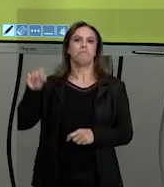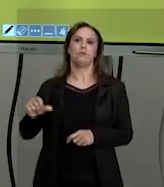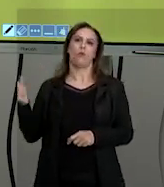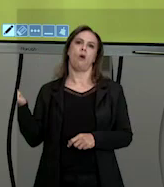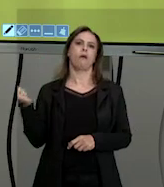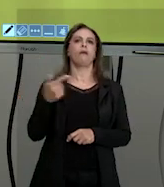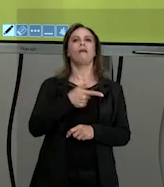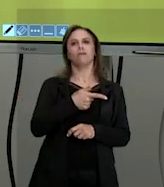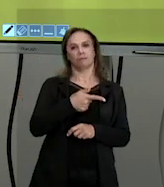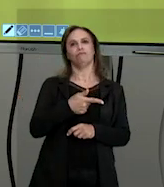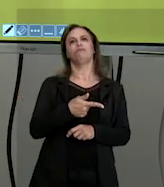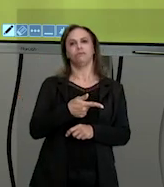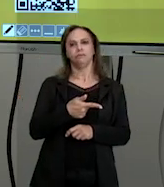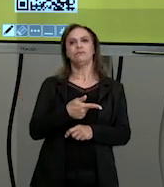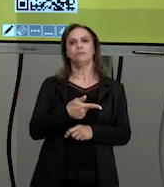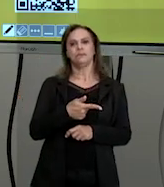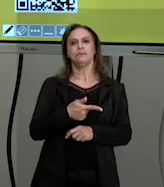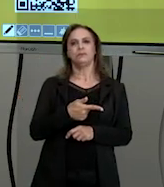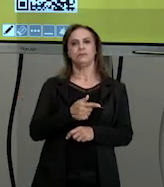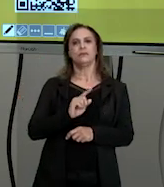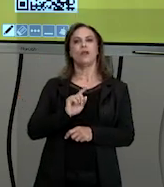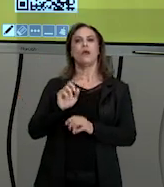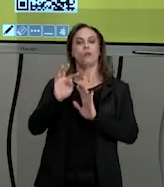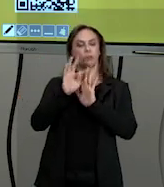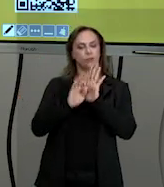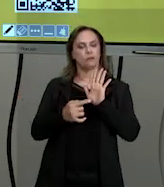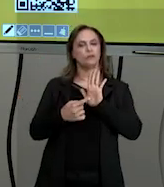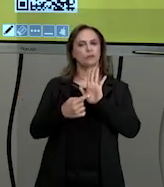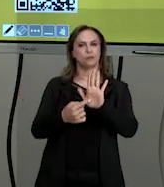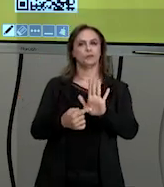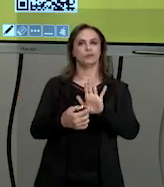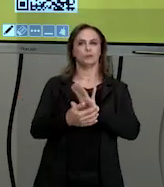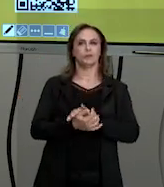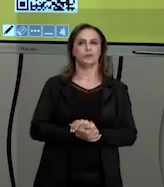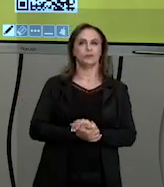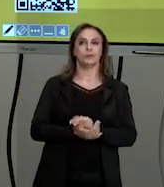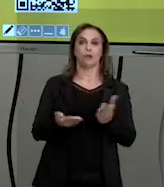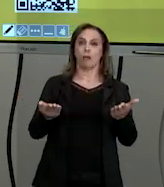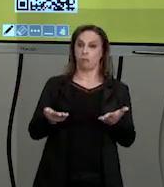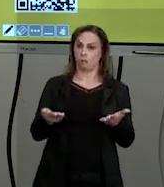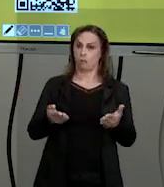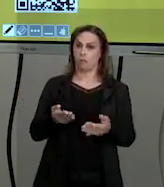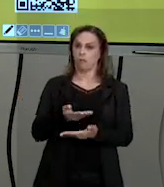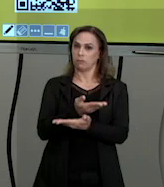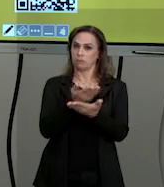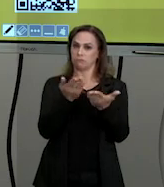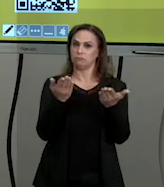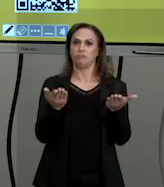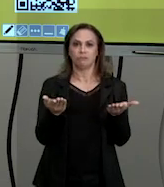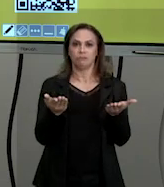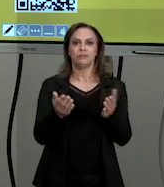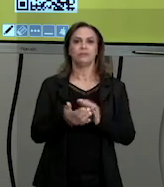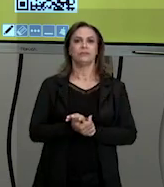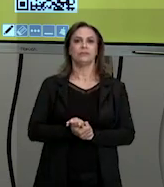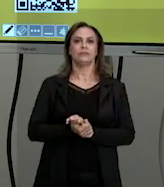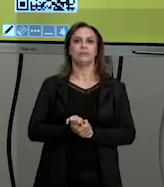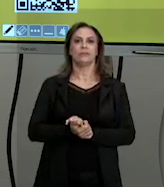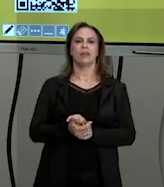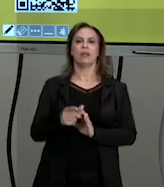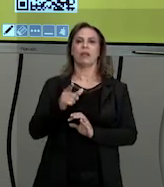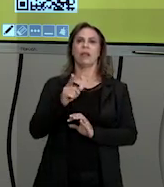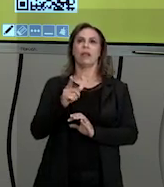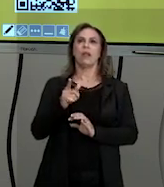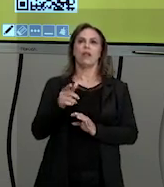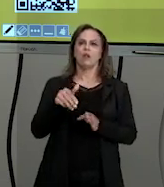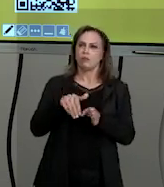de divulgação científica traz para a gente, tá? E aí, agora é com você, tá? Eu tenho uma